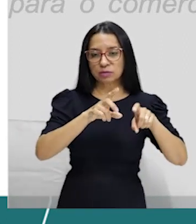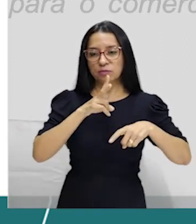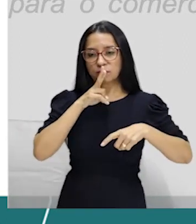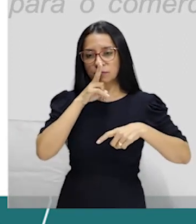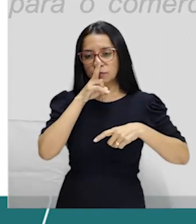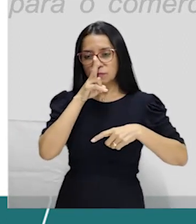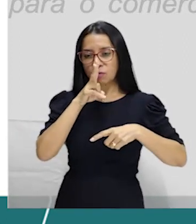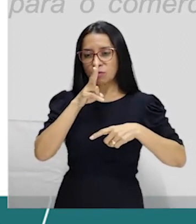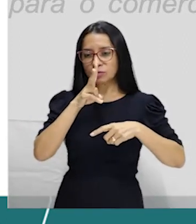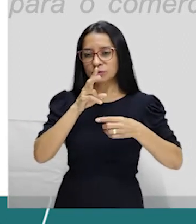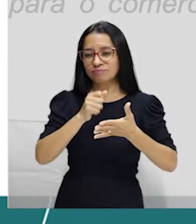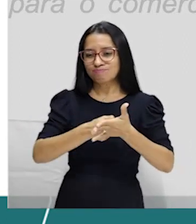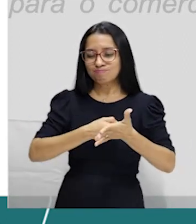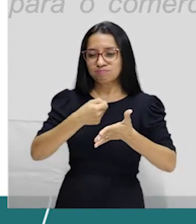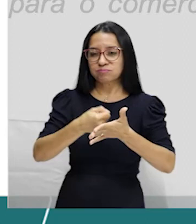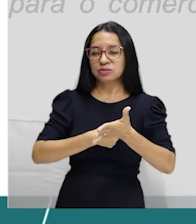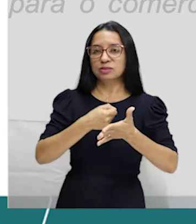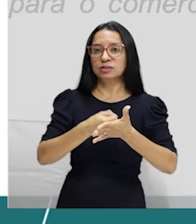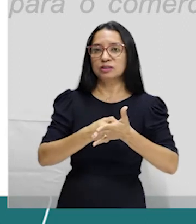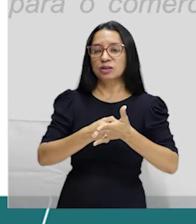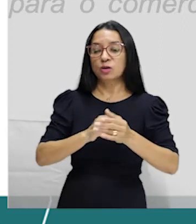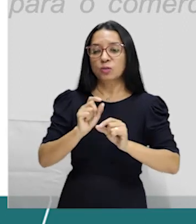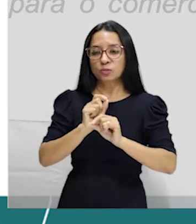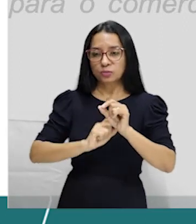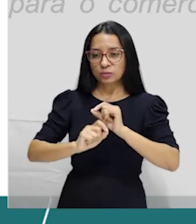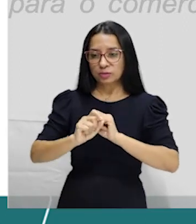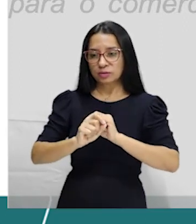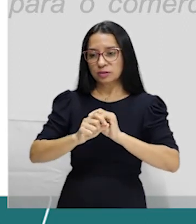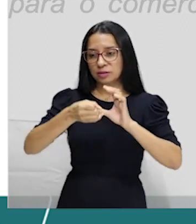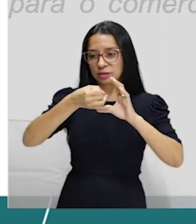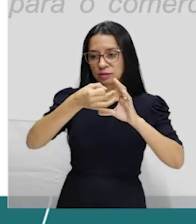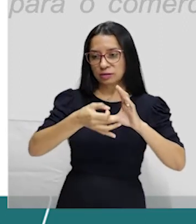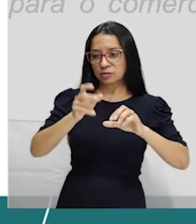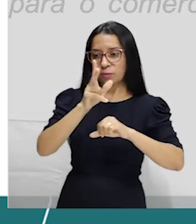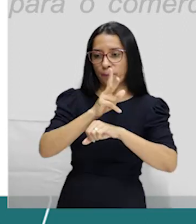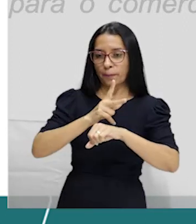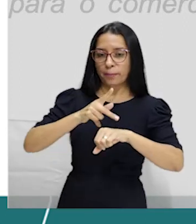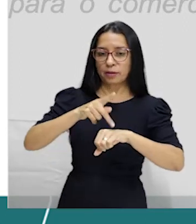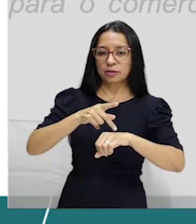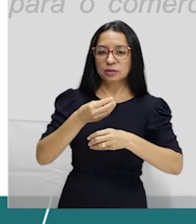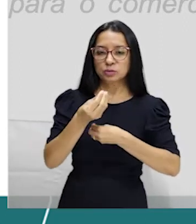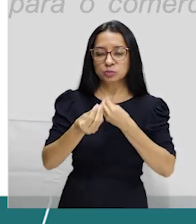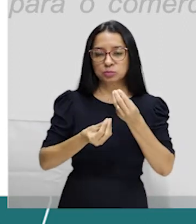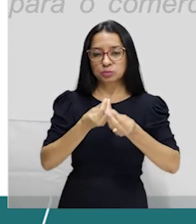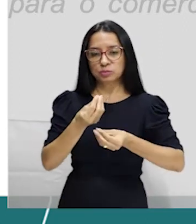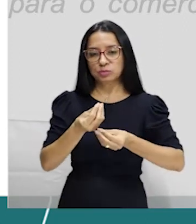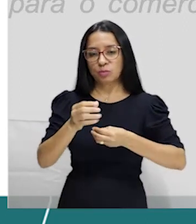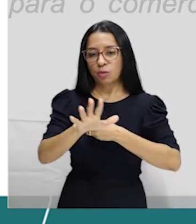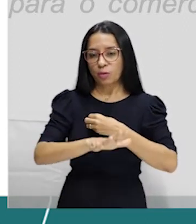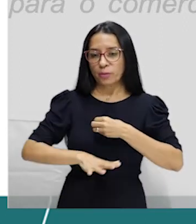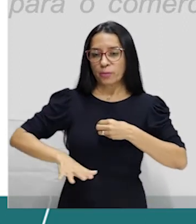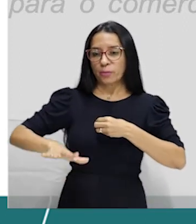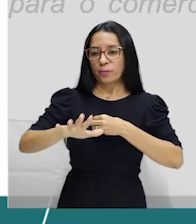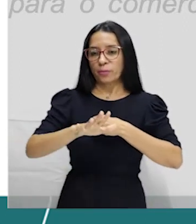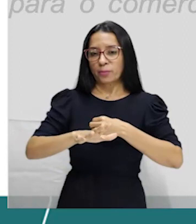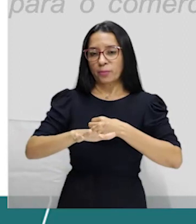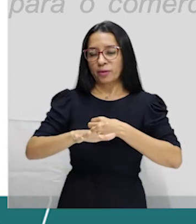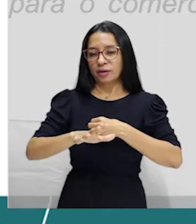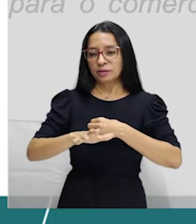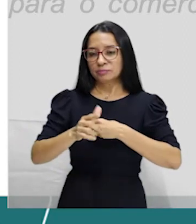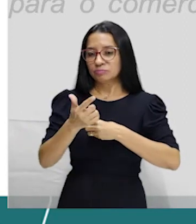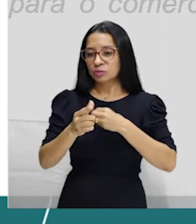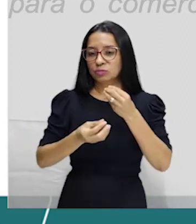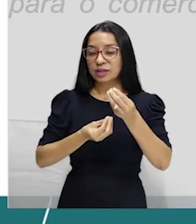forte pressão demográfica caracterizavam esse país como áreas totalmente inviáveis para o crescimento